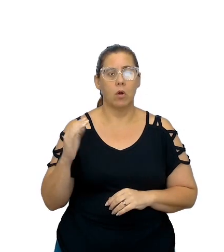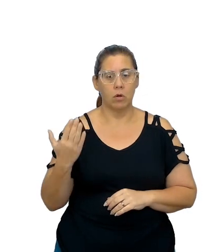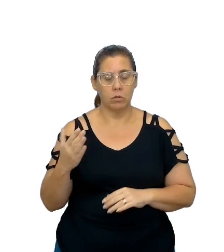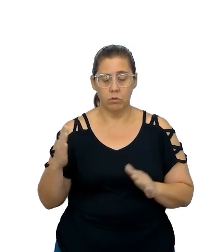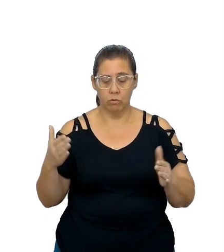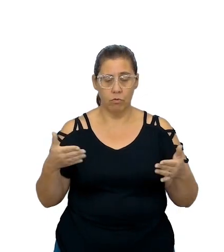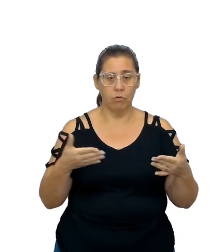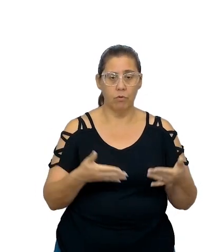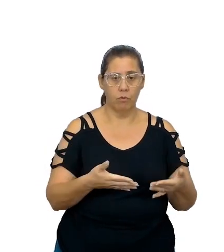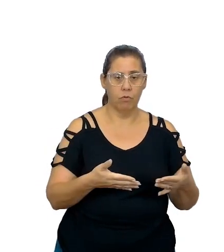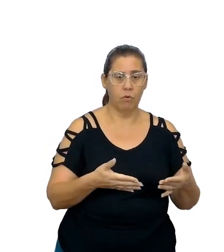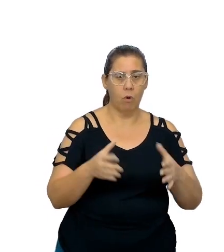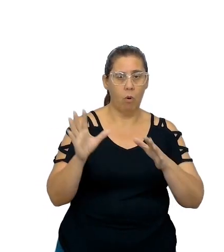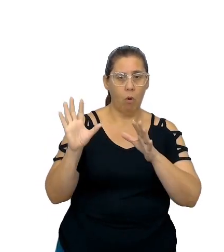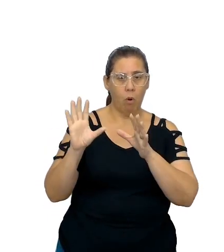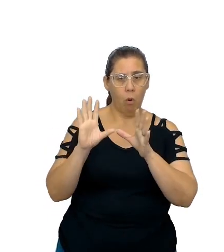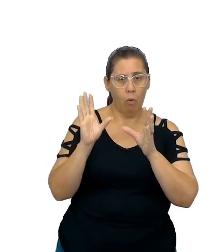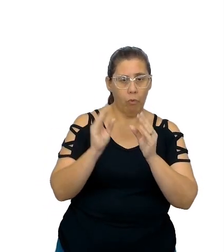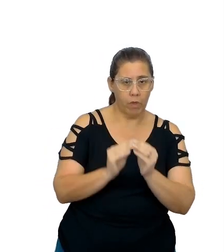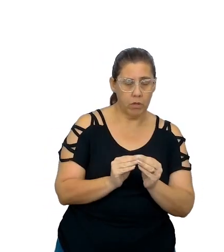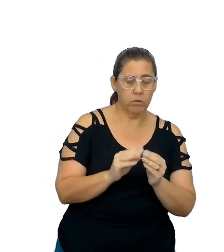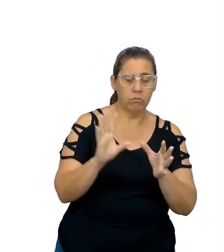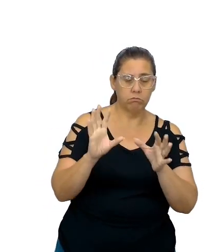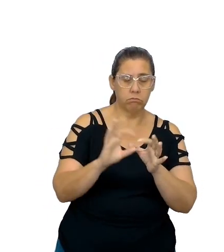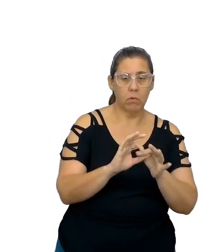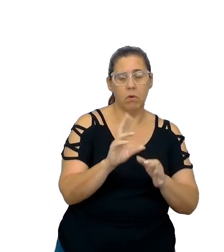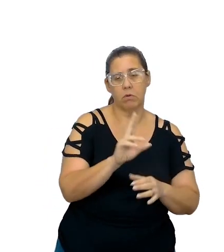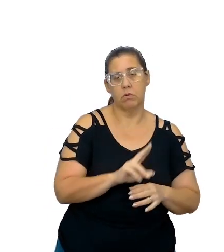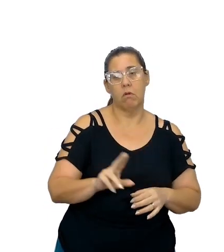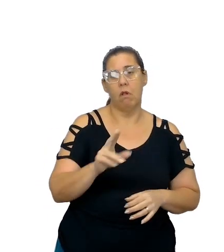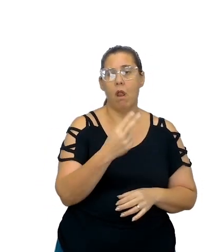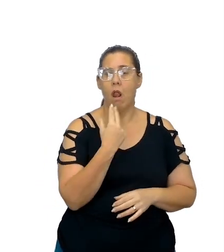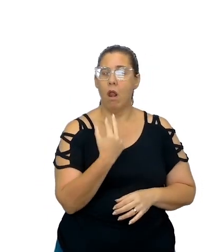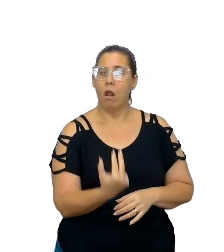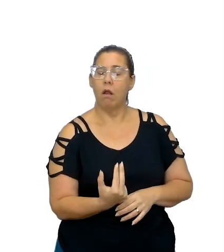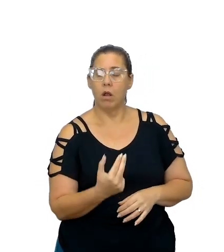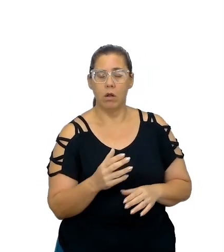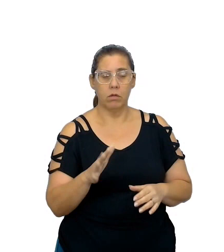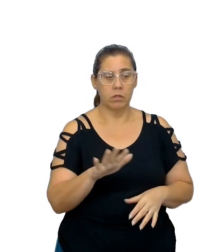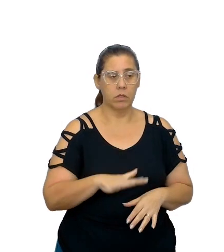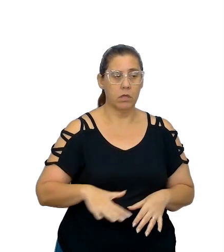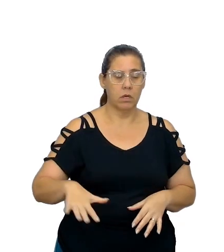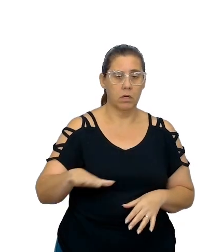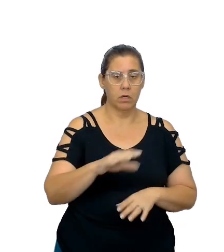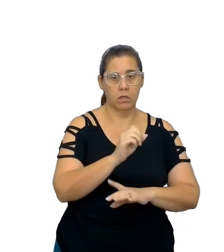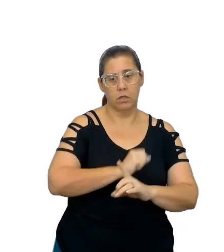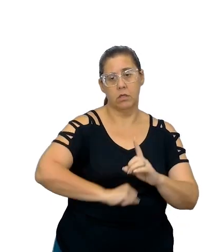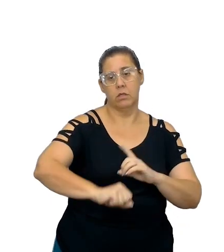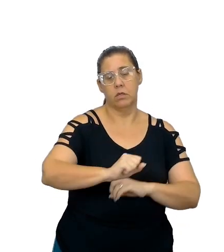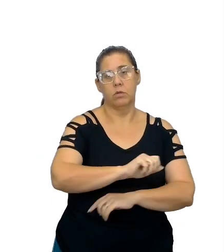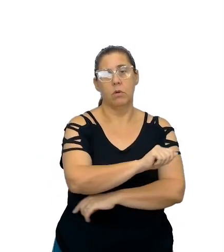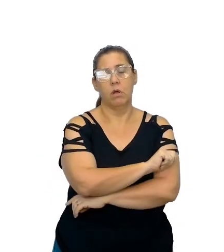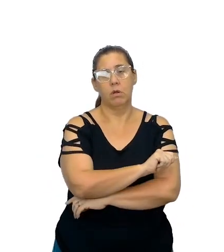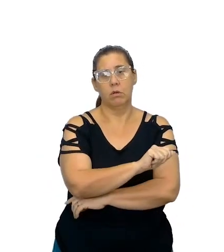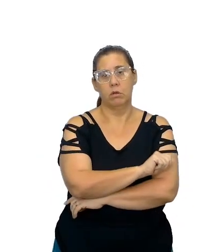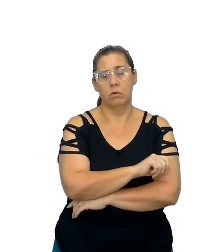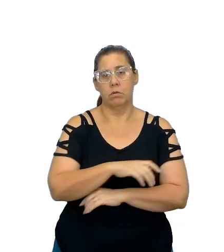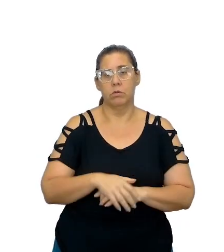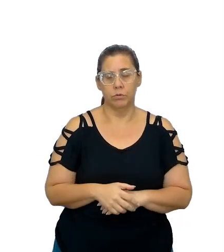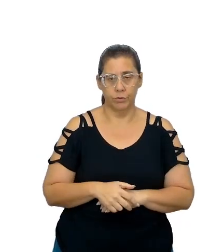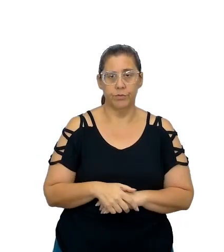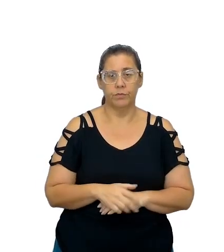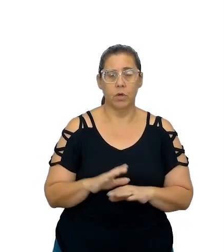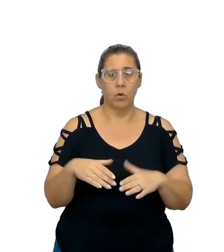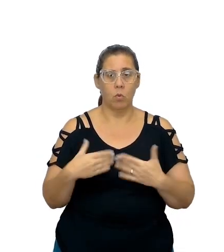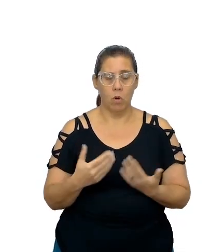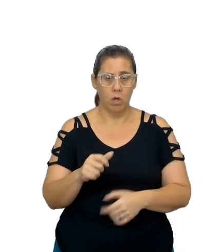na contextualização para articular o uso da língua com esferas sociais do estudante. O nosso estudante, quando